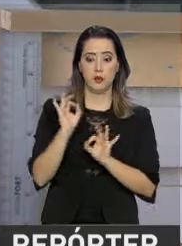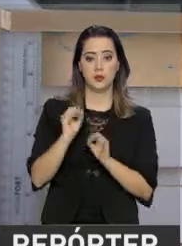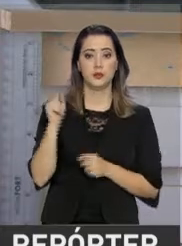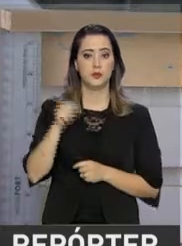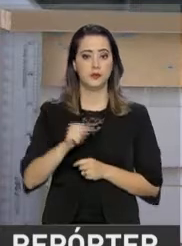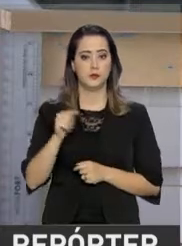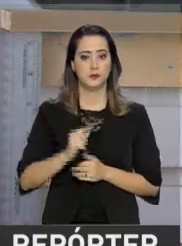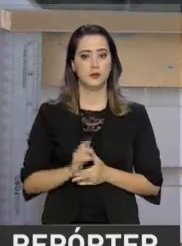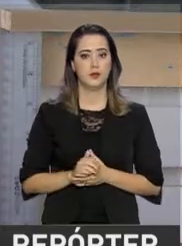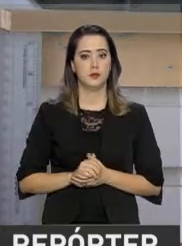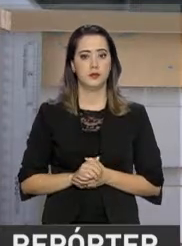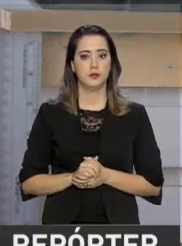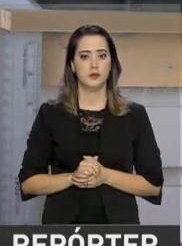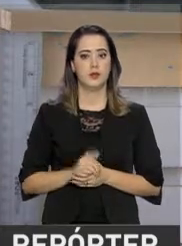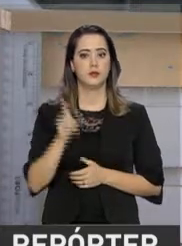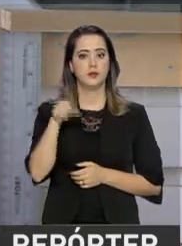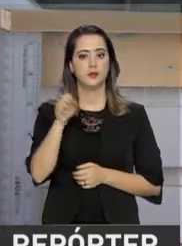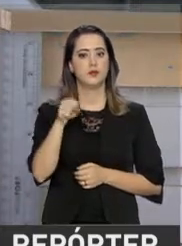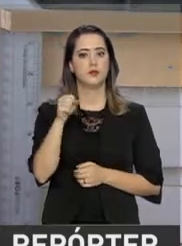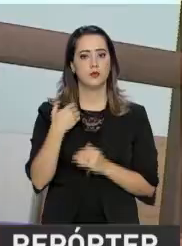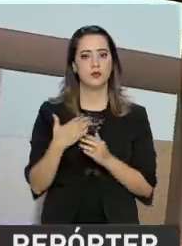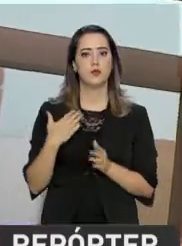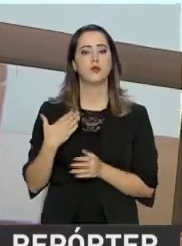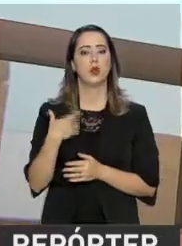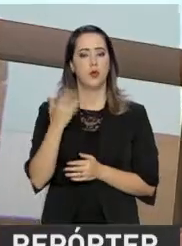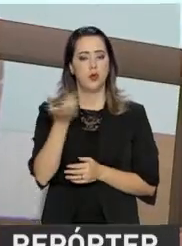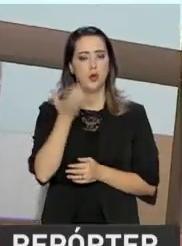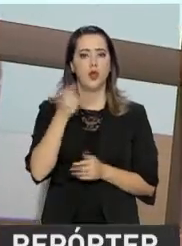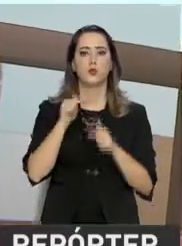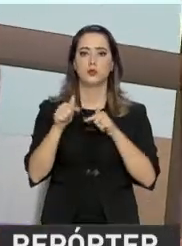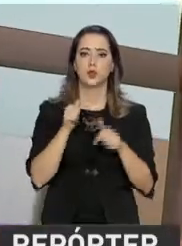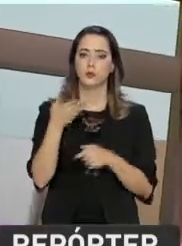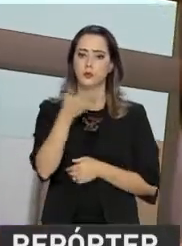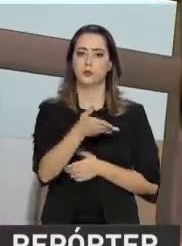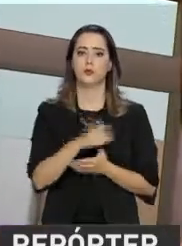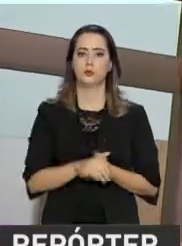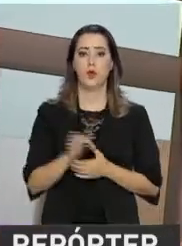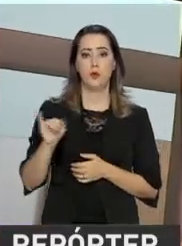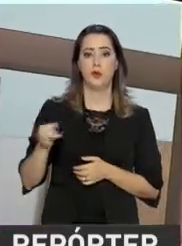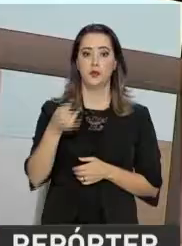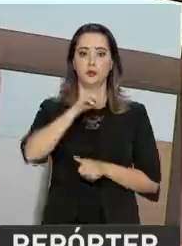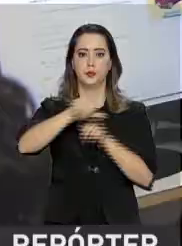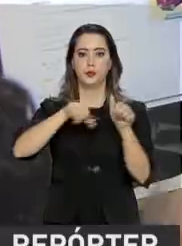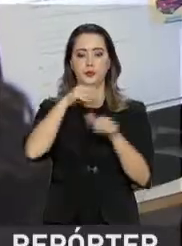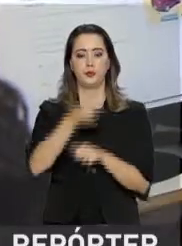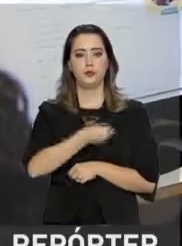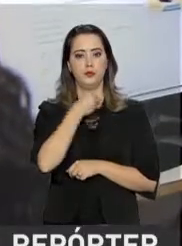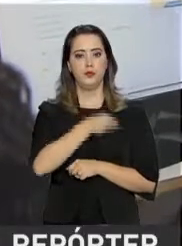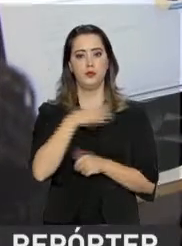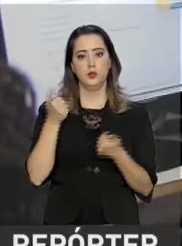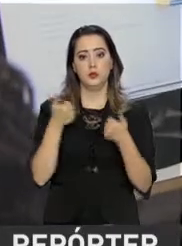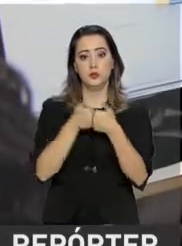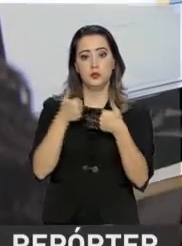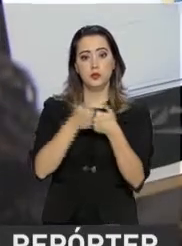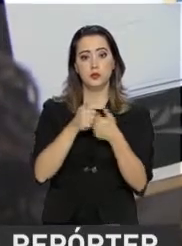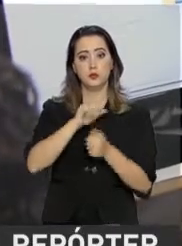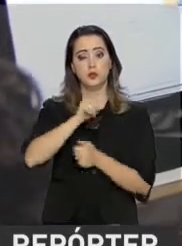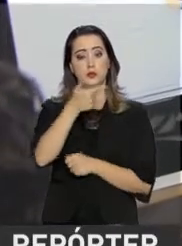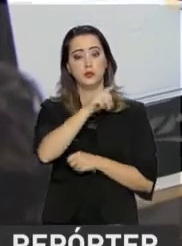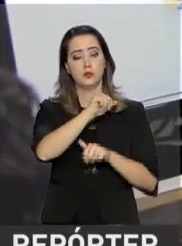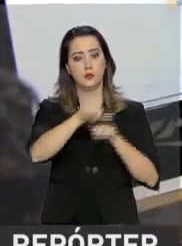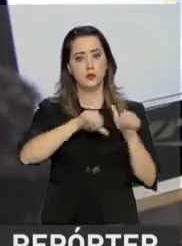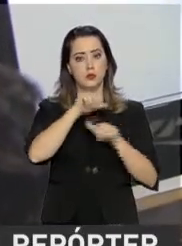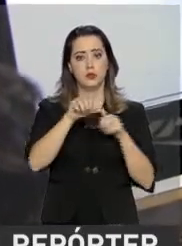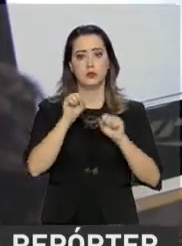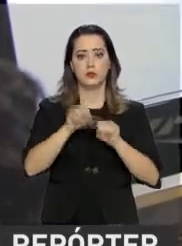né? E é isso, eu quero seguir esse ramo. A oportunidade que está mudando a vida do Lucas é acompanhada de outras transformações